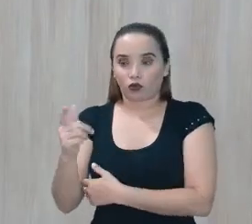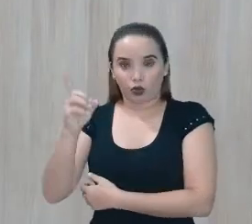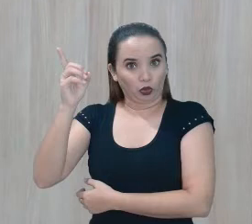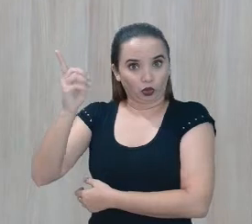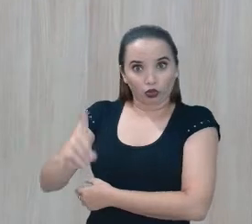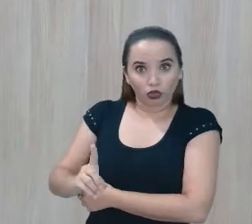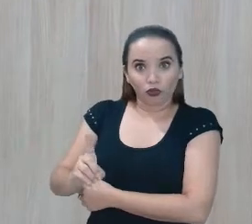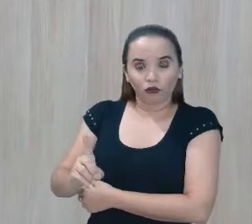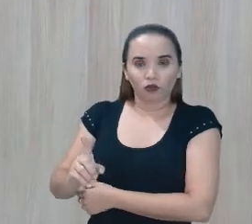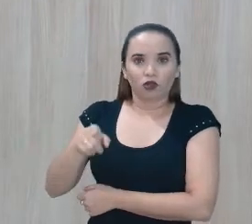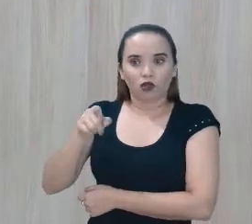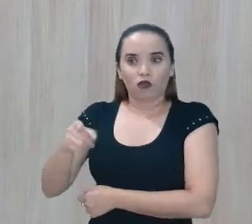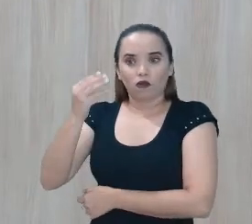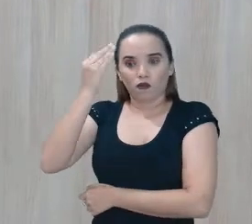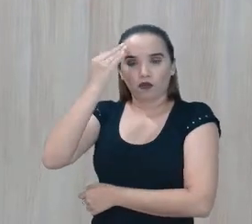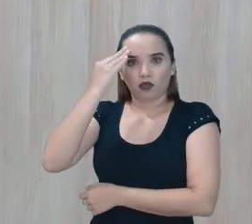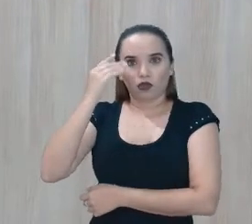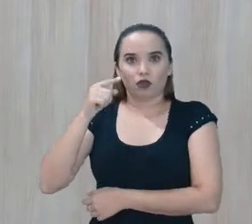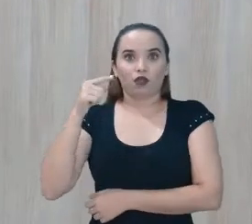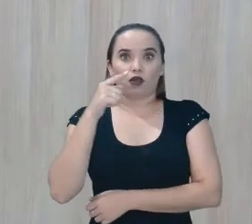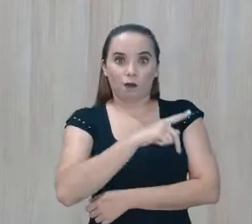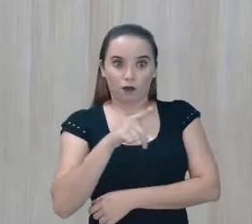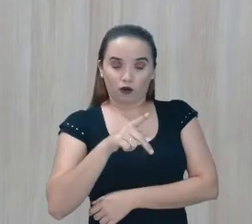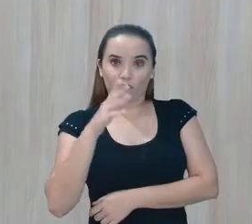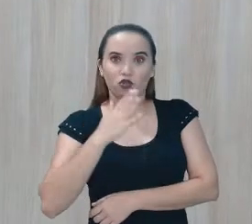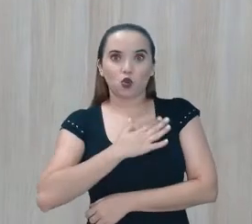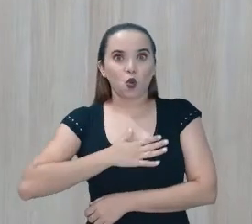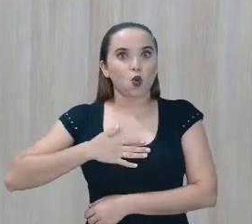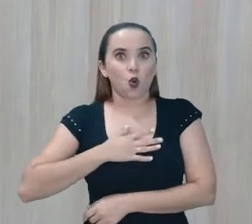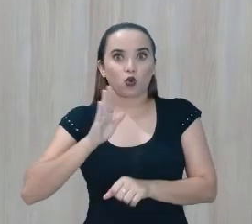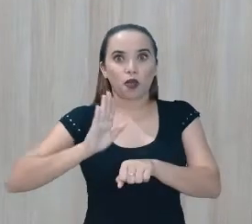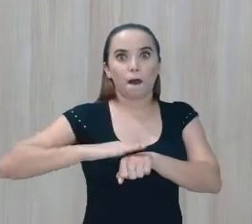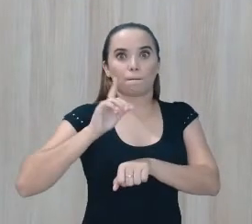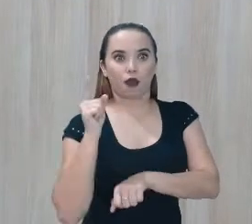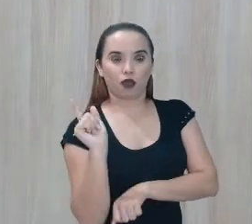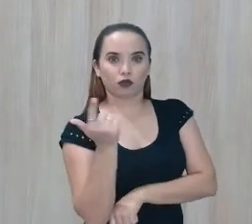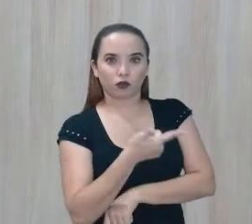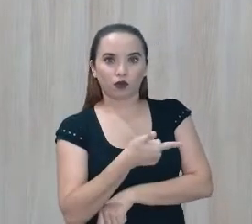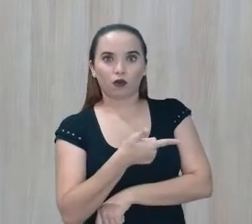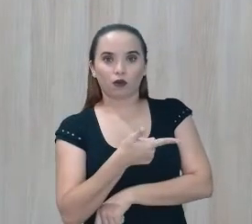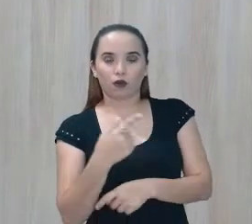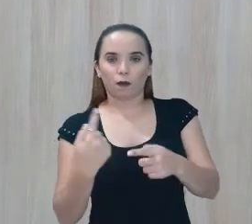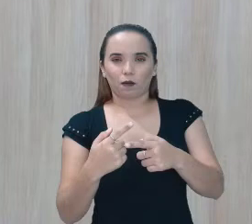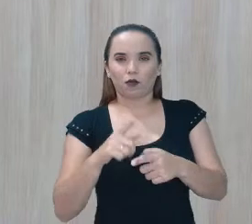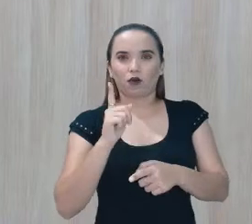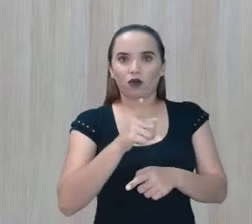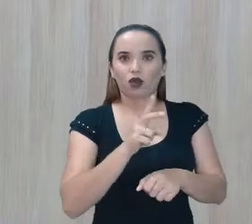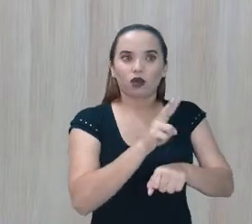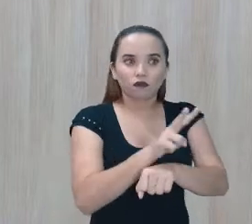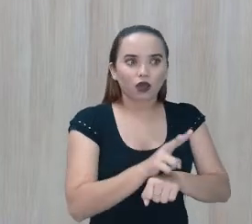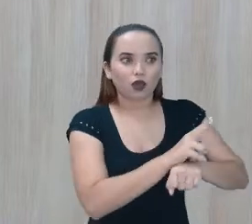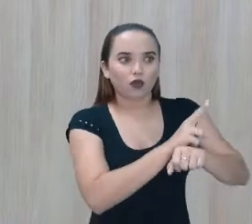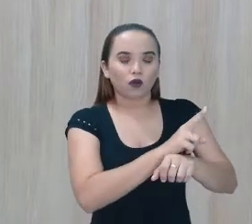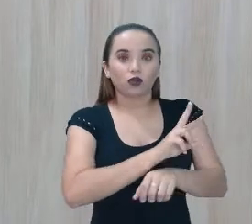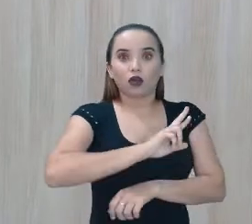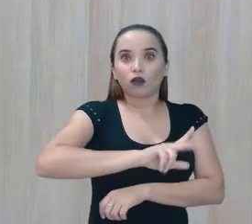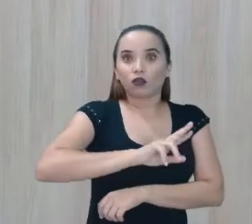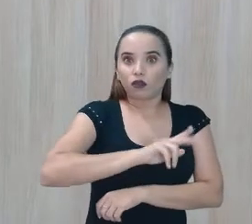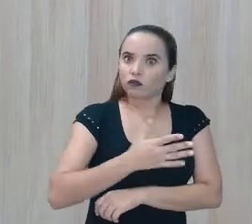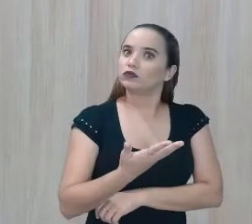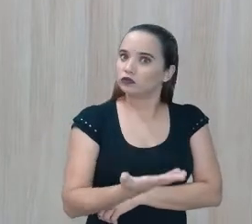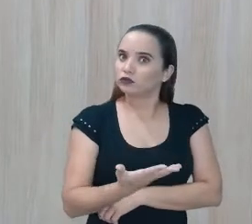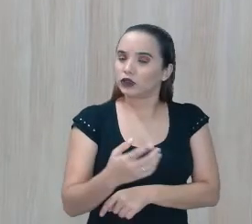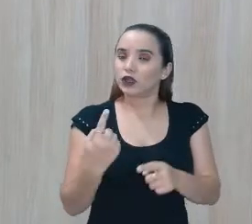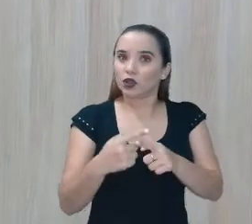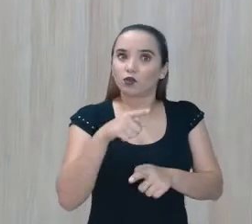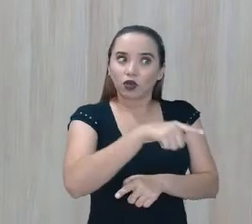ele entende que a professora gosta mais daquele estudante porque o trato é de maneira específica, o trato é de